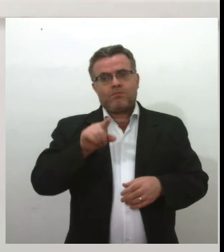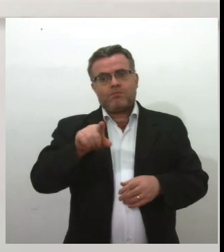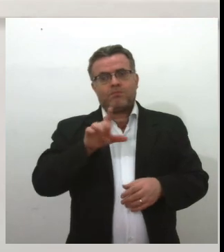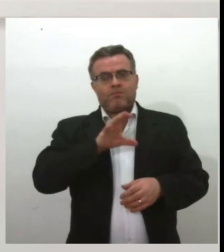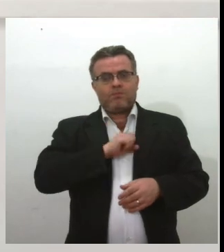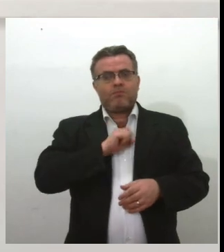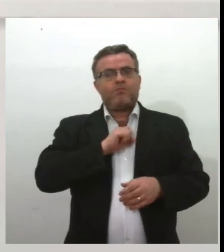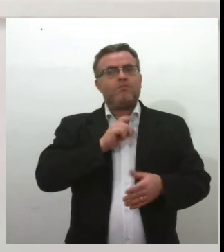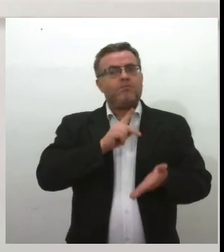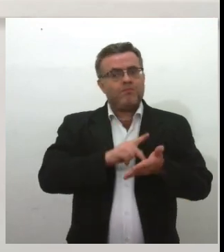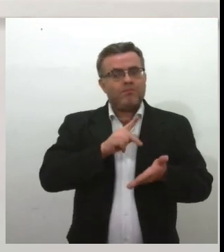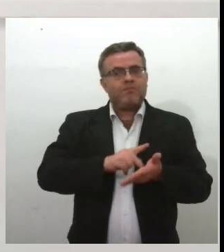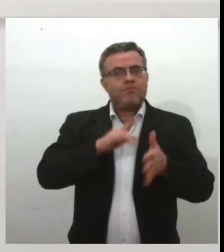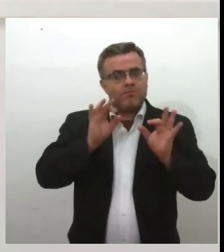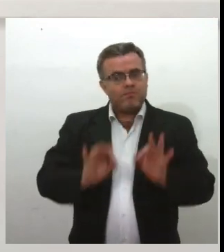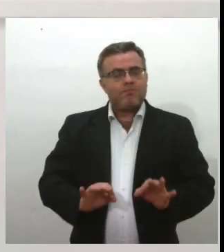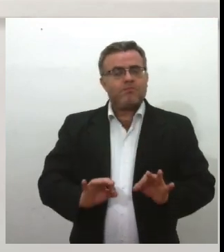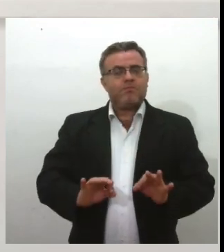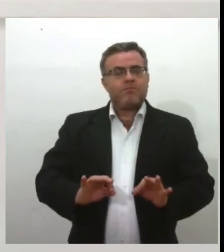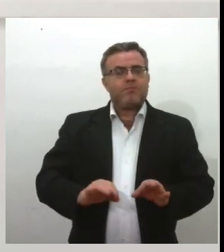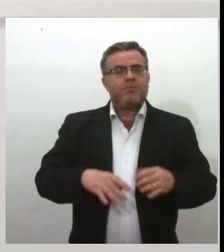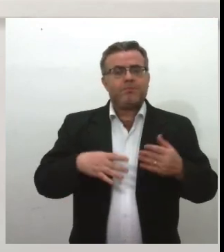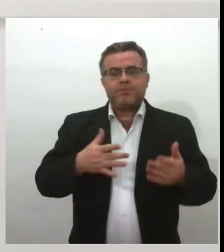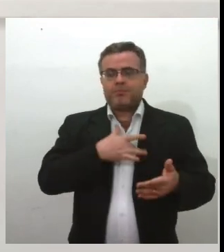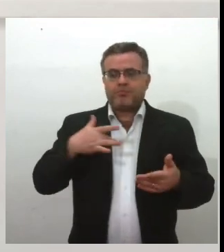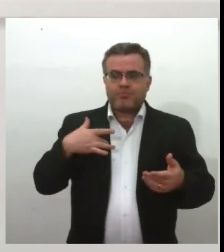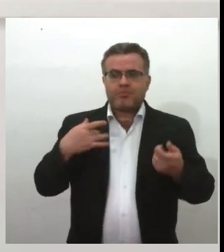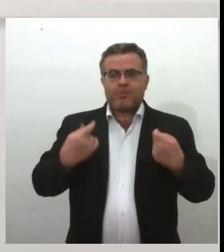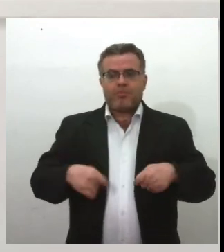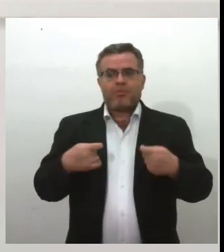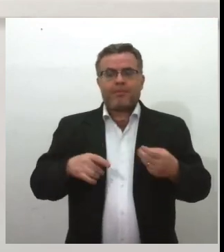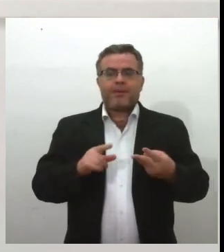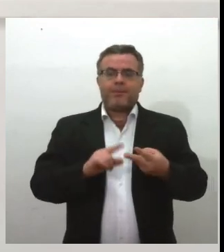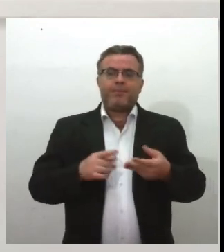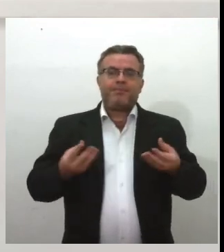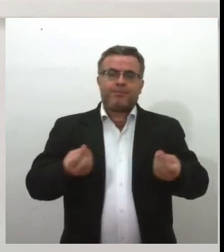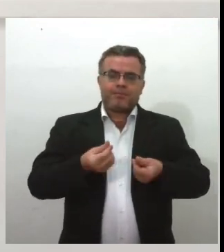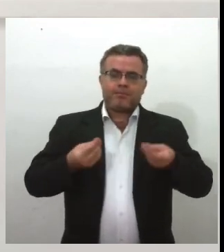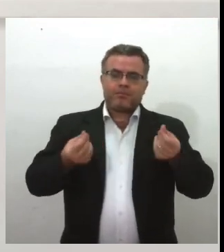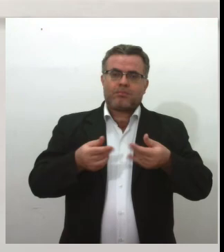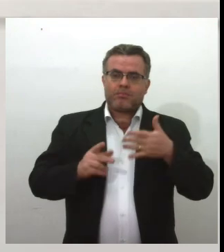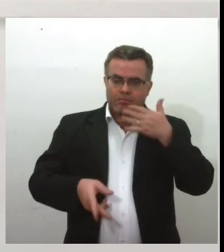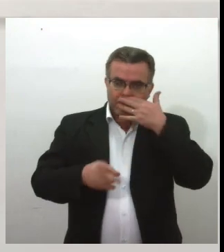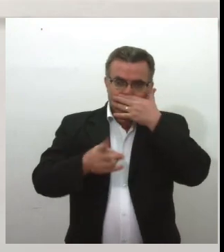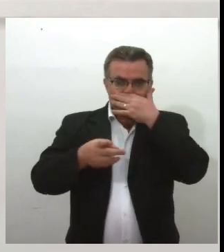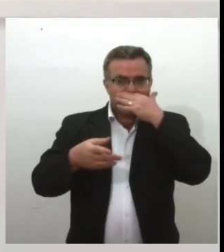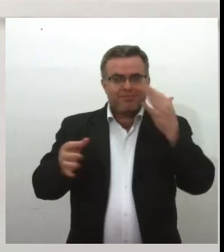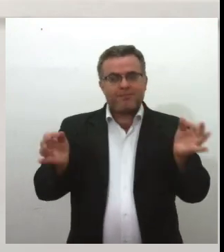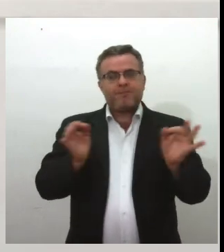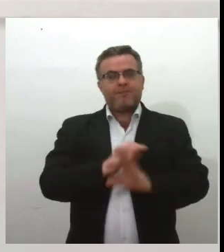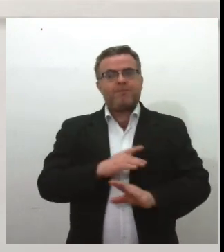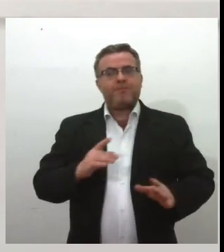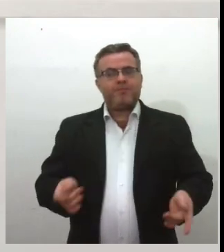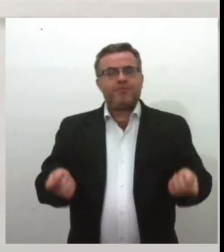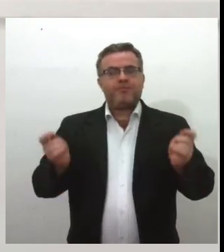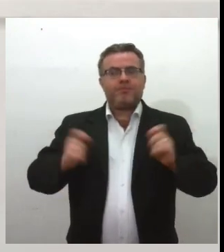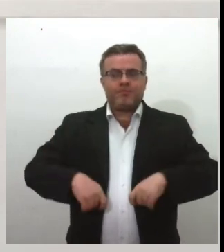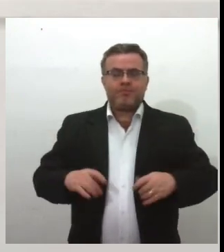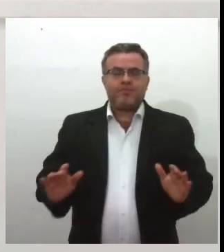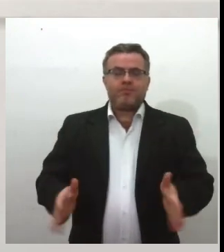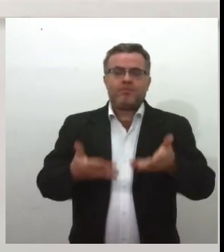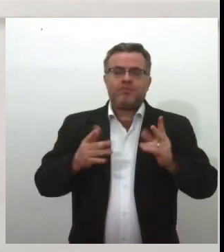muitos anos aí pela vida, com saúde, com qualidade, enfim, é algo que a gente precisa estimular